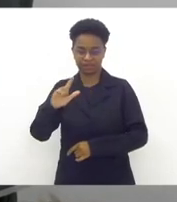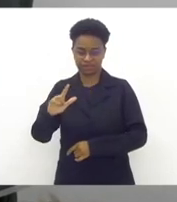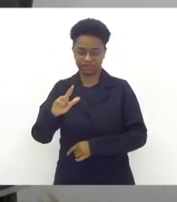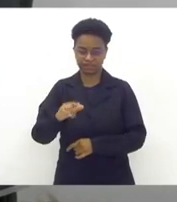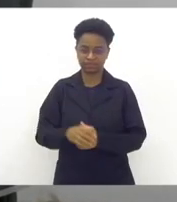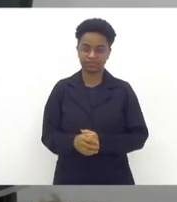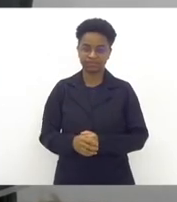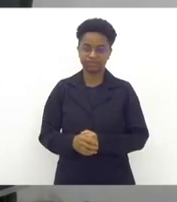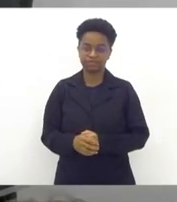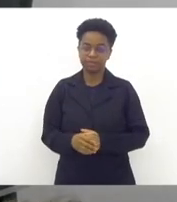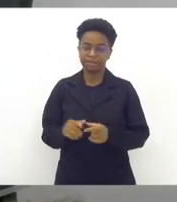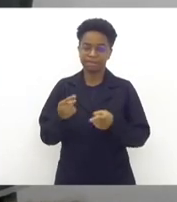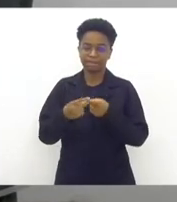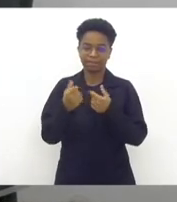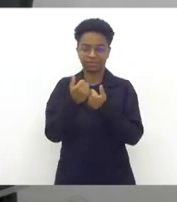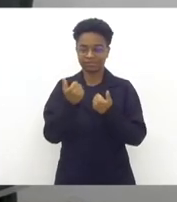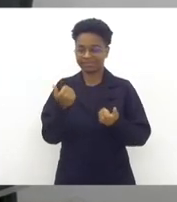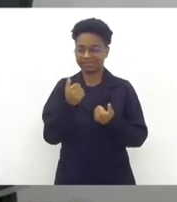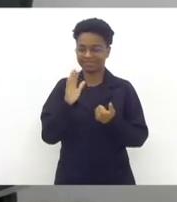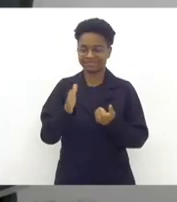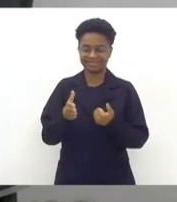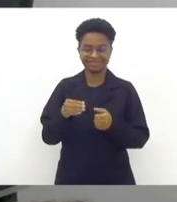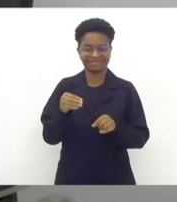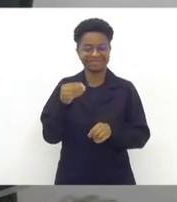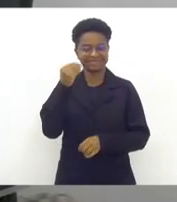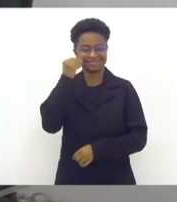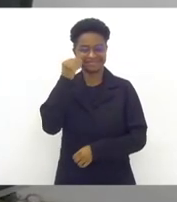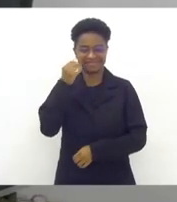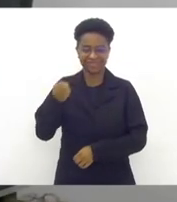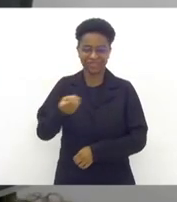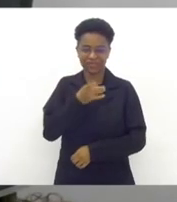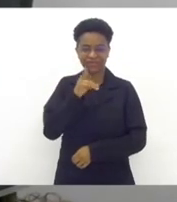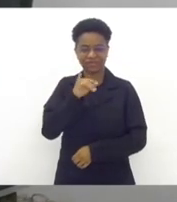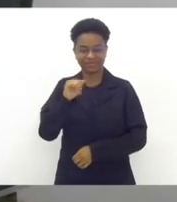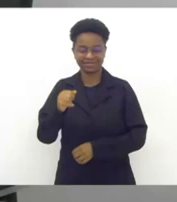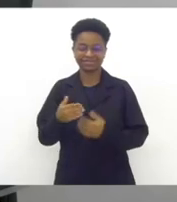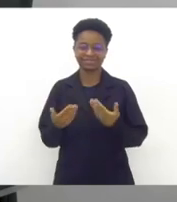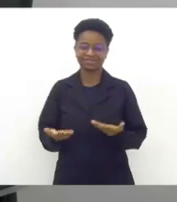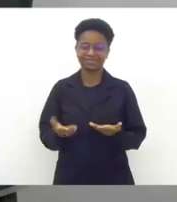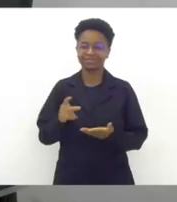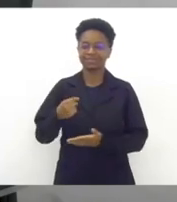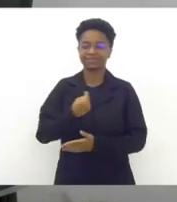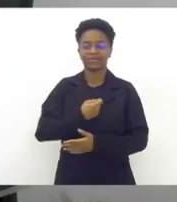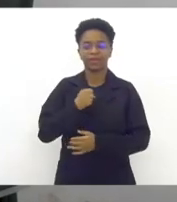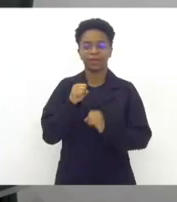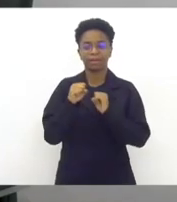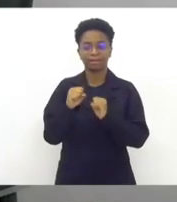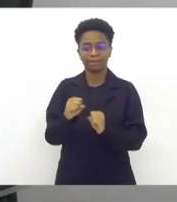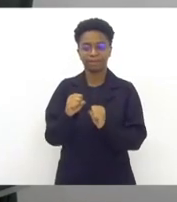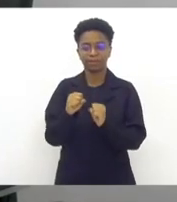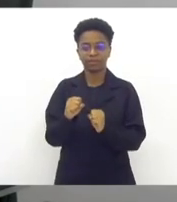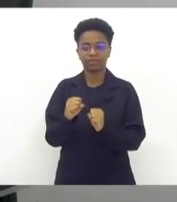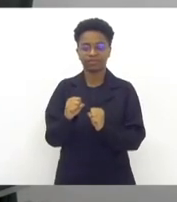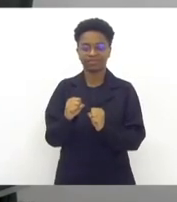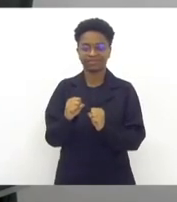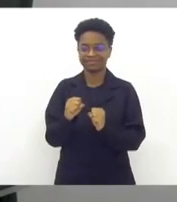que a sua assessoria já apontou uma nova data, então a gente pode fazer aqui,